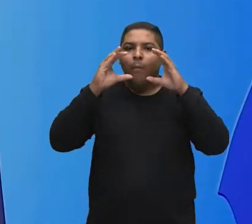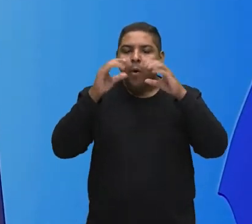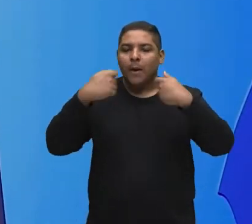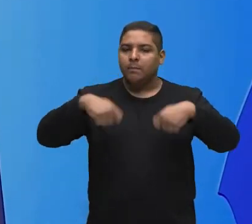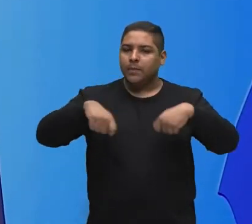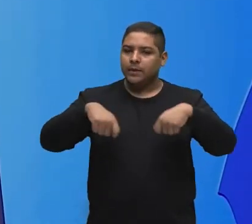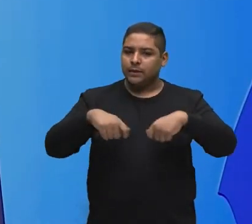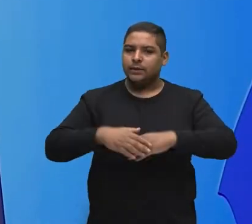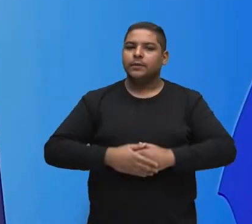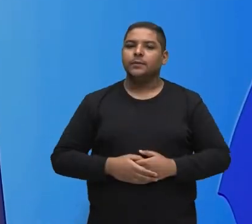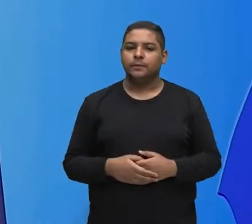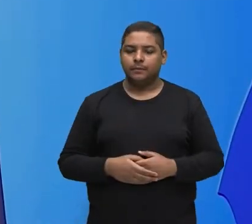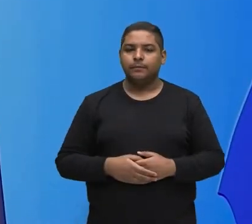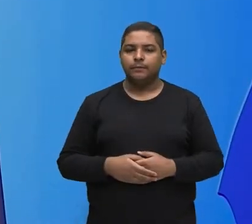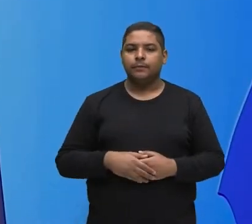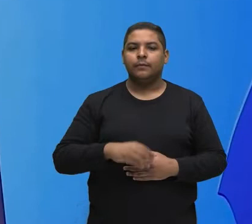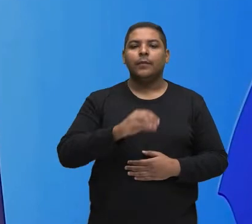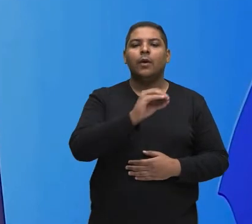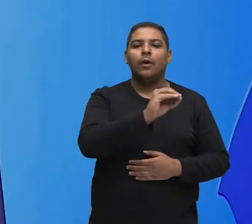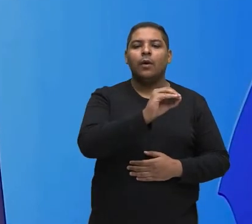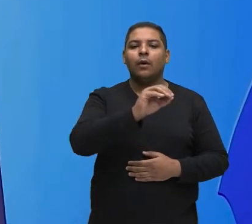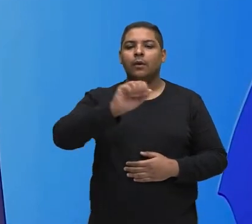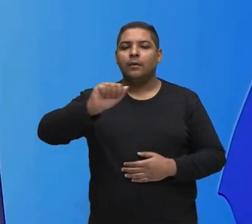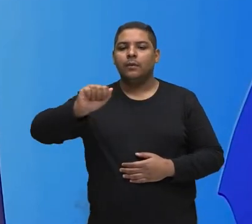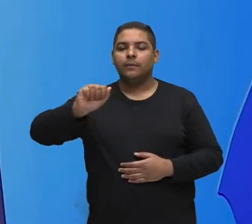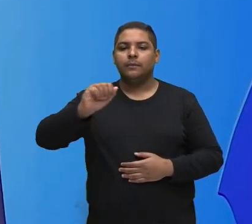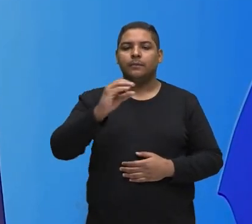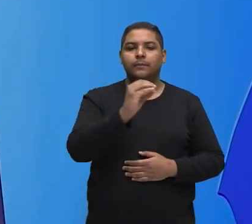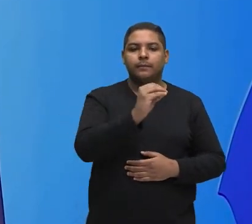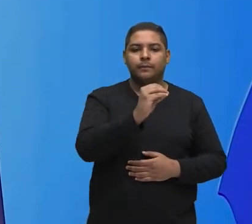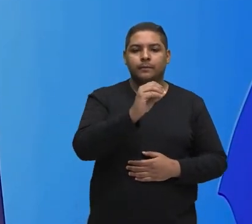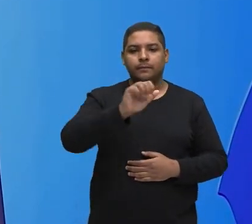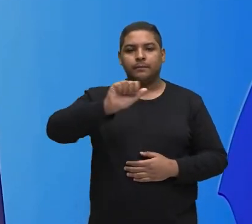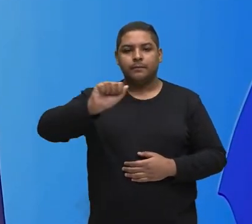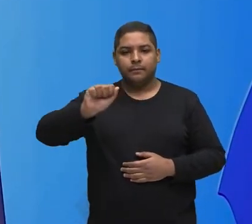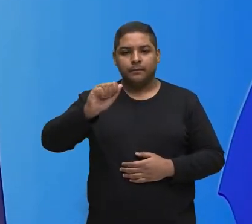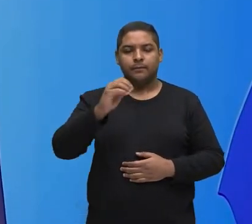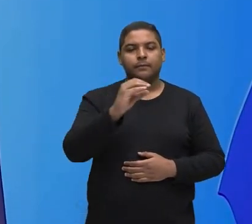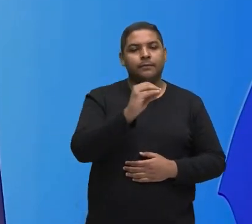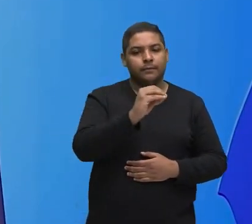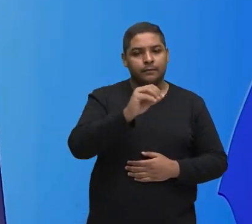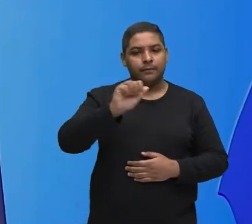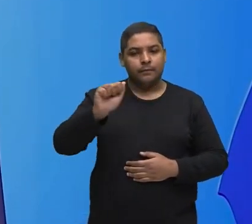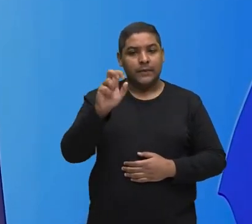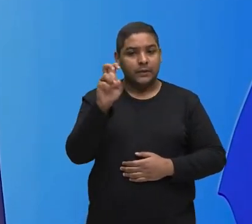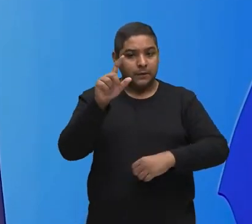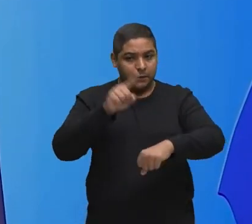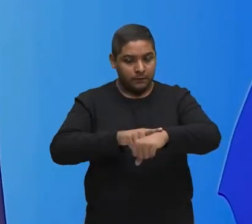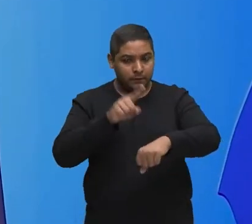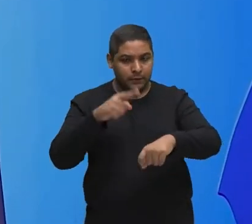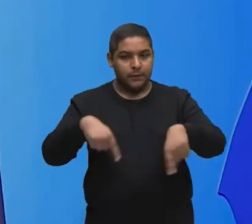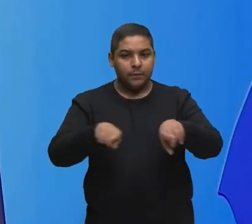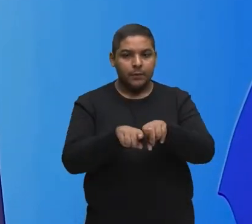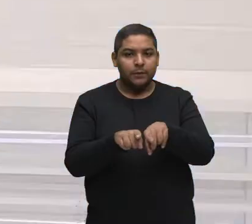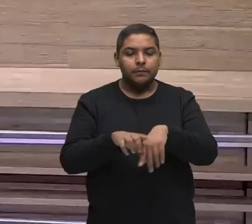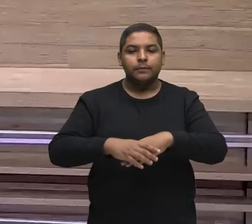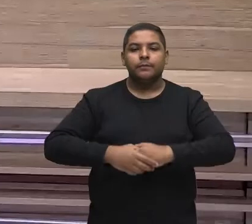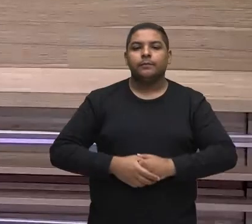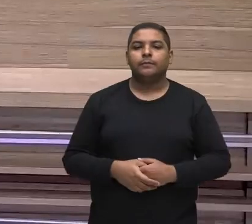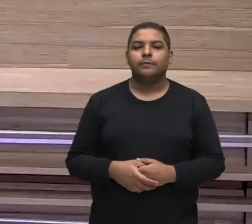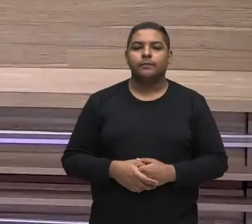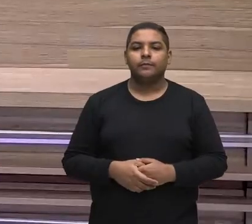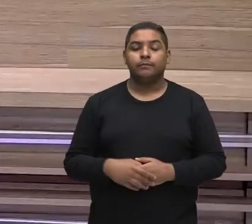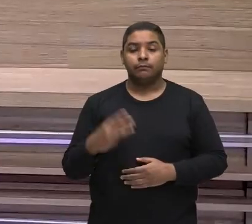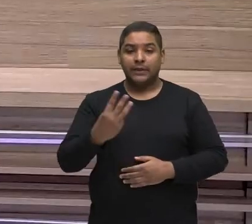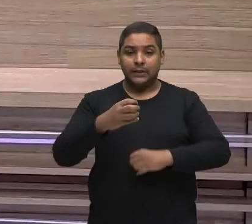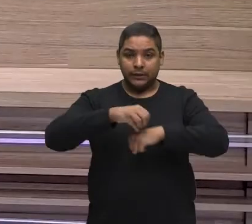boca. A. 5 vezes. A. 5 vezes.